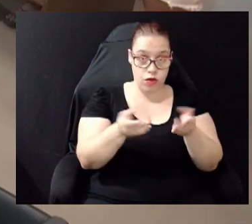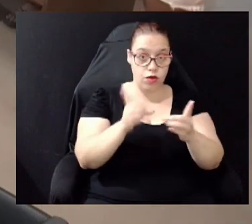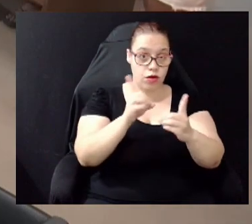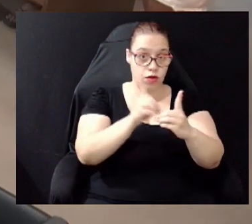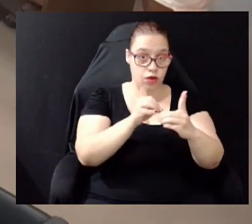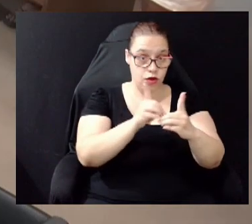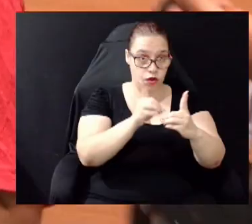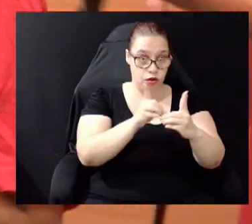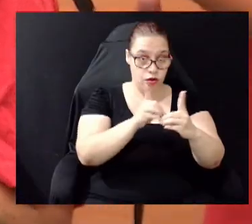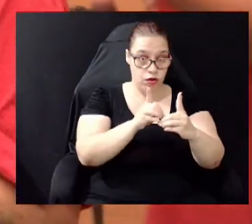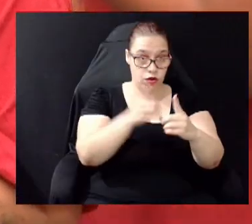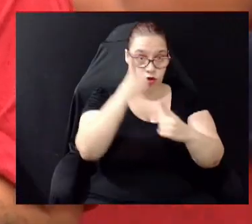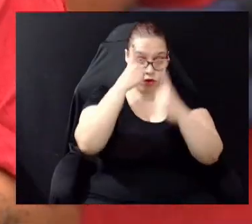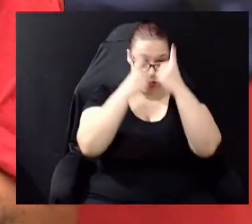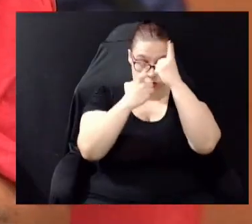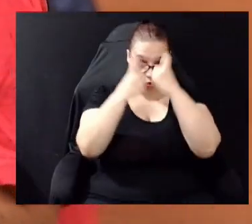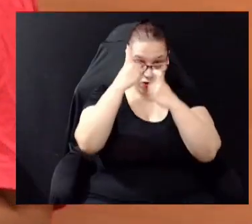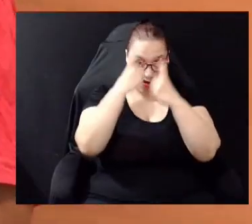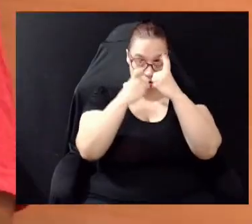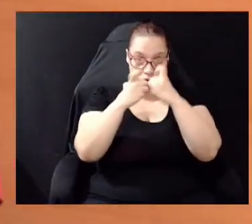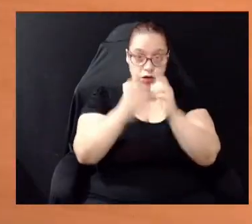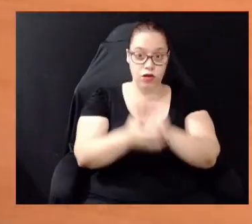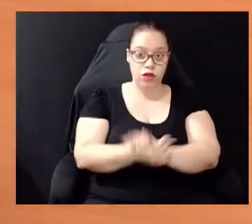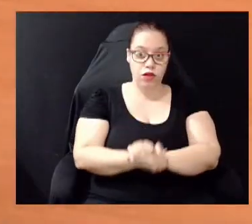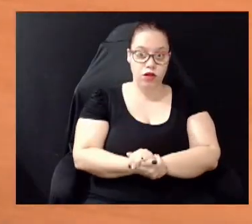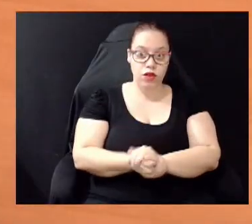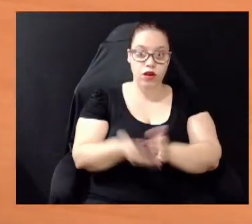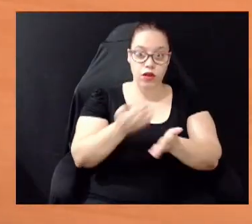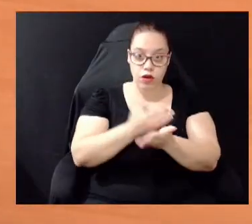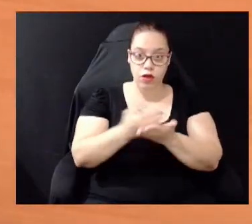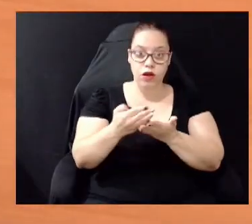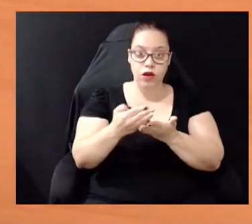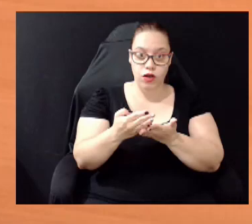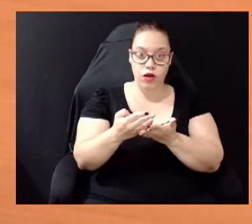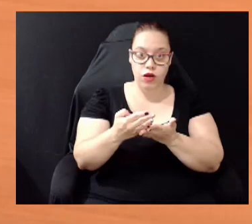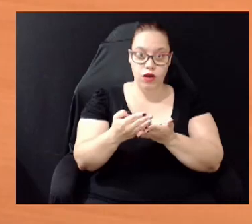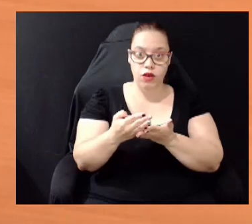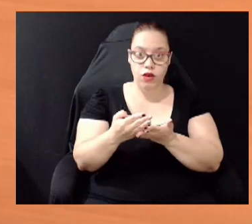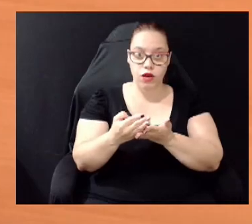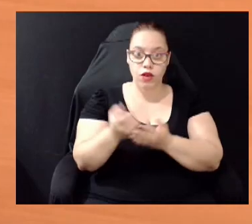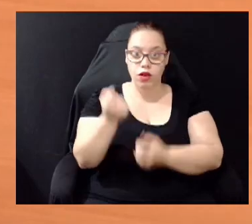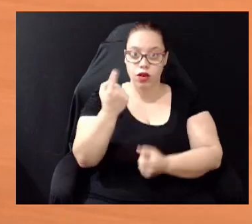vítimas de violência. Queria começar assim colocando algumas questões que foi